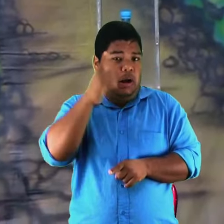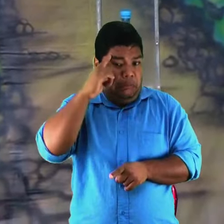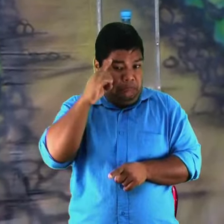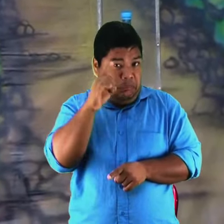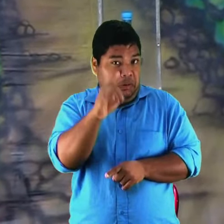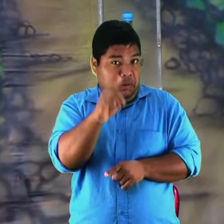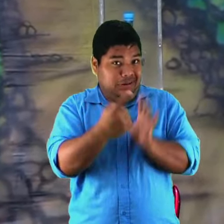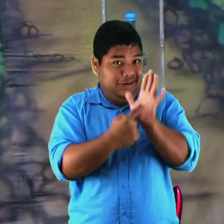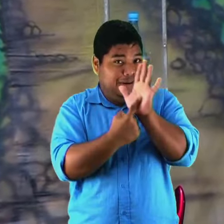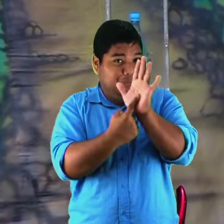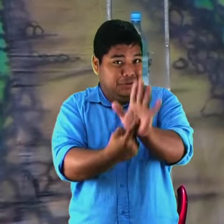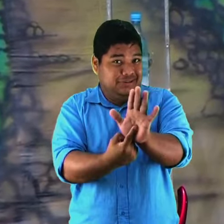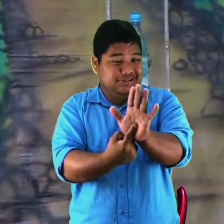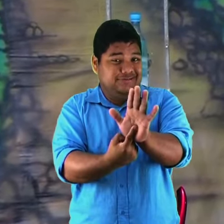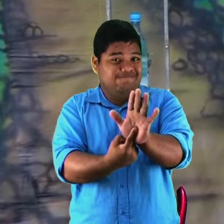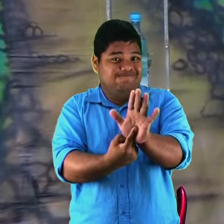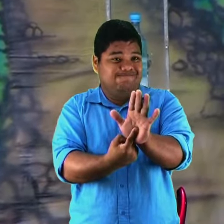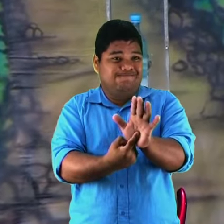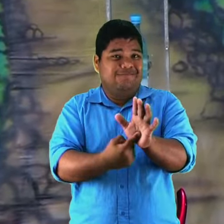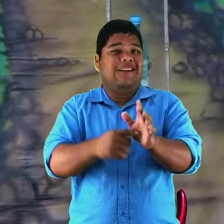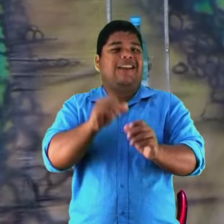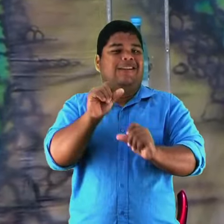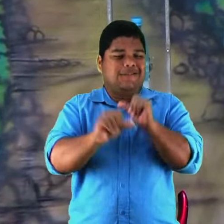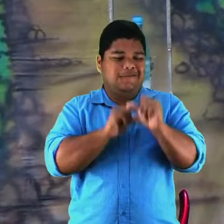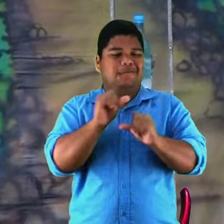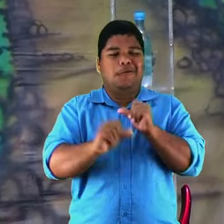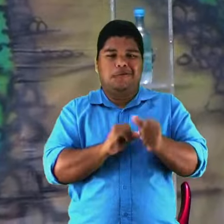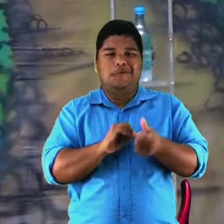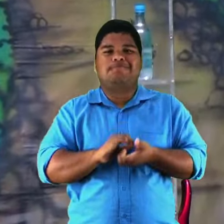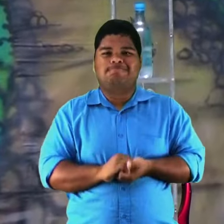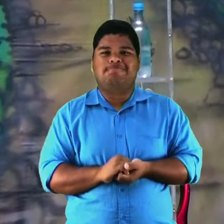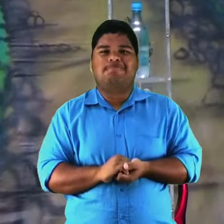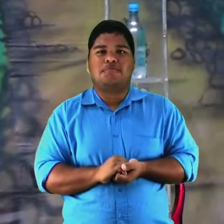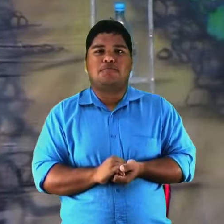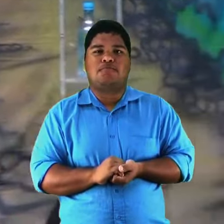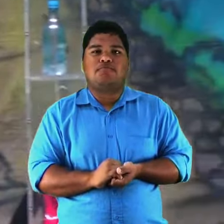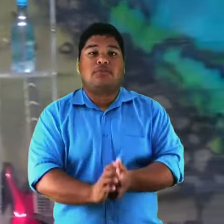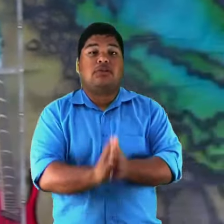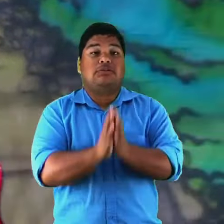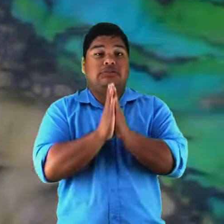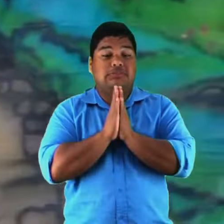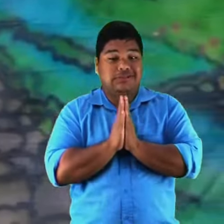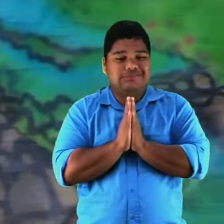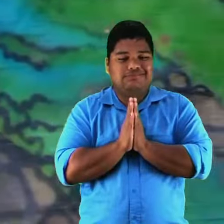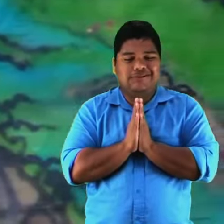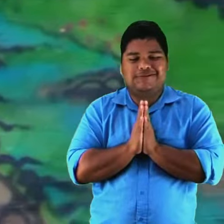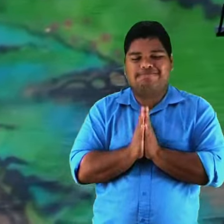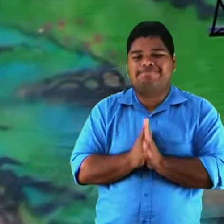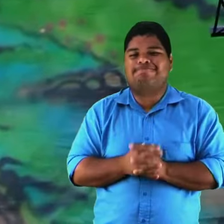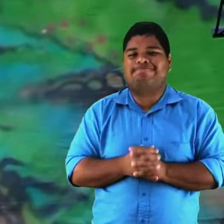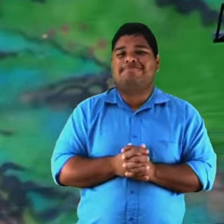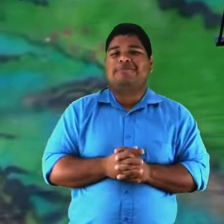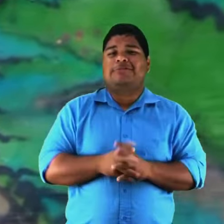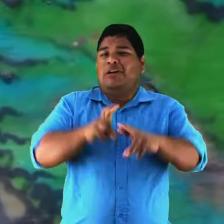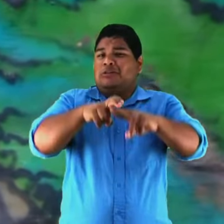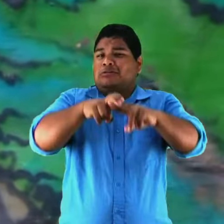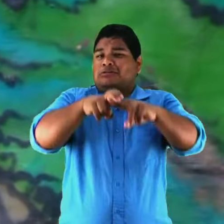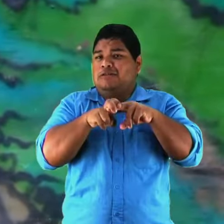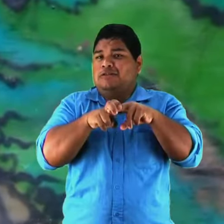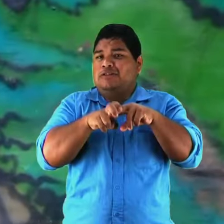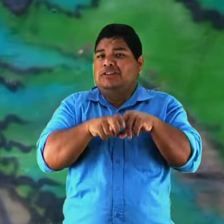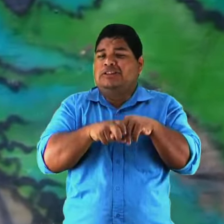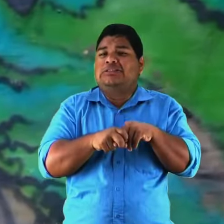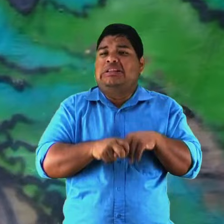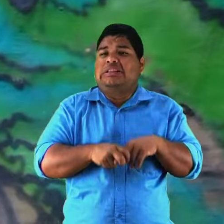ela transforma. Baixe sua cabeça. De cabeças baixas, talvez nesse domingo à noite, você